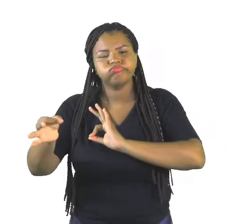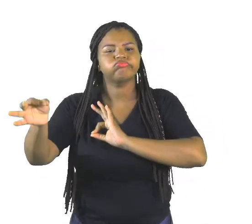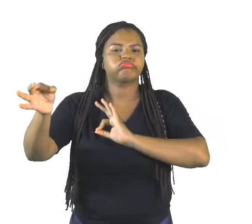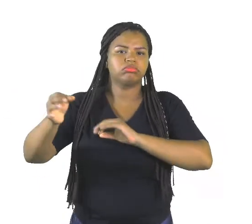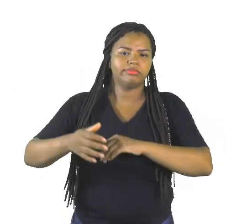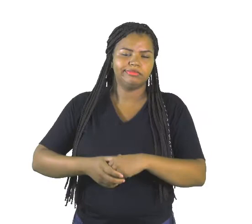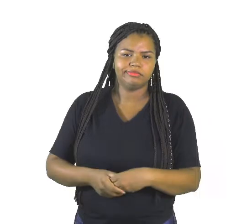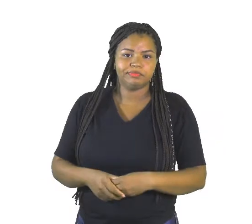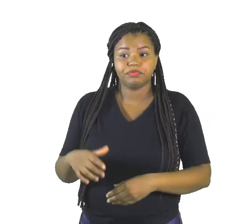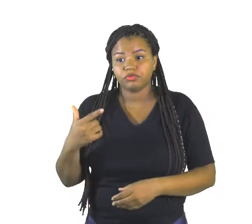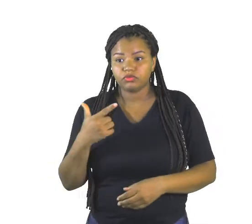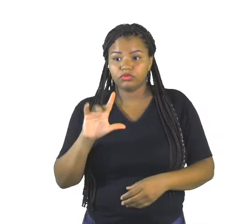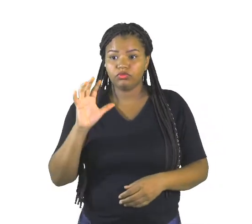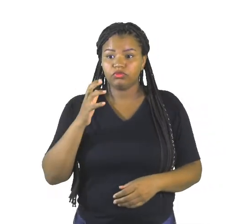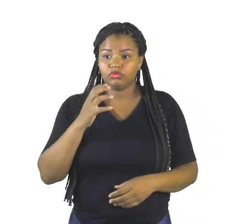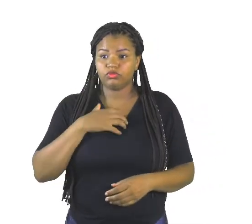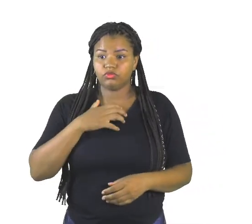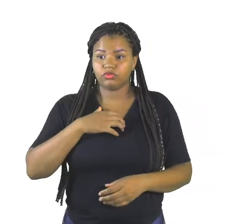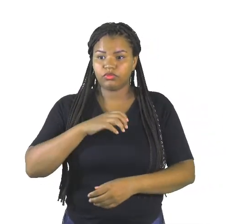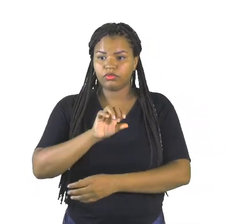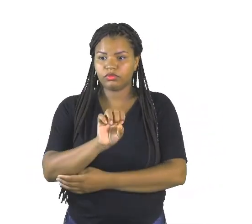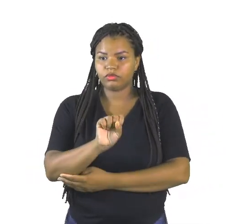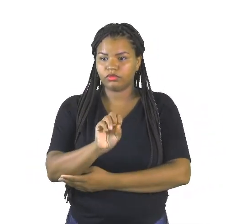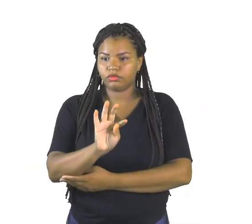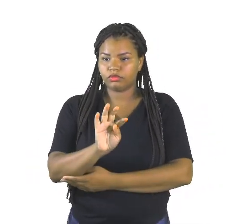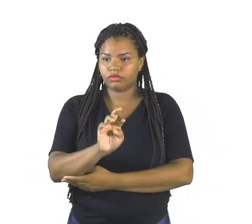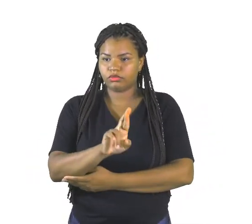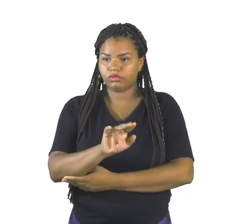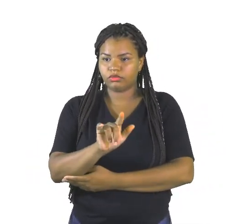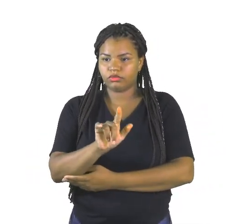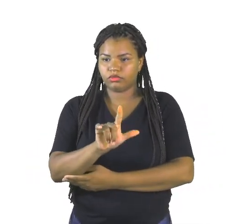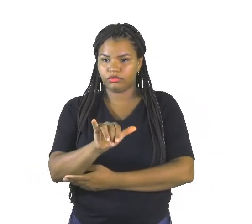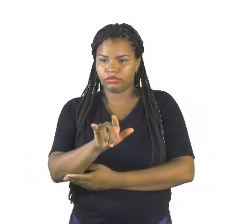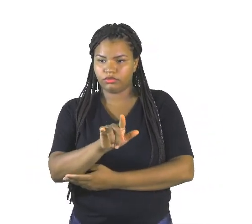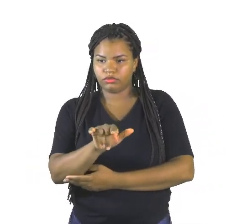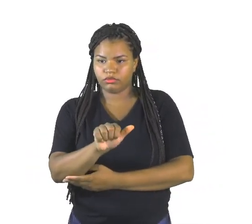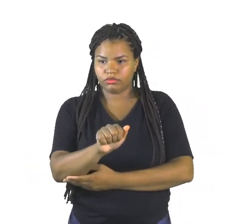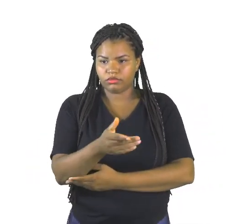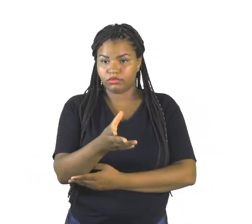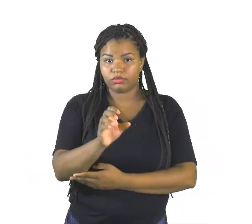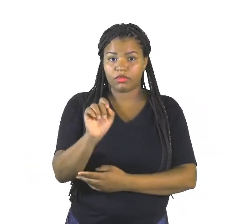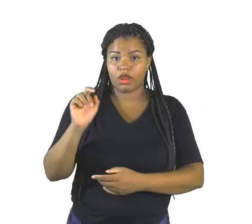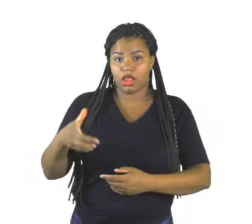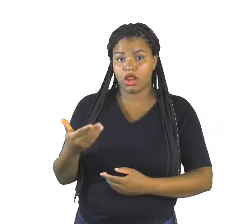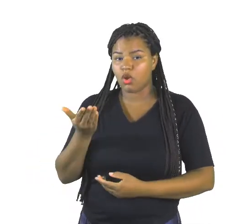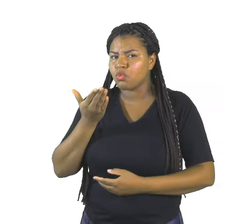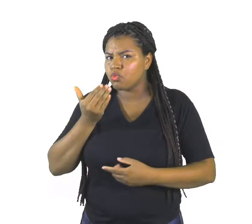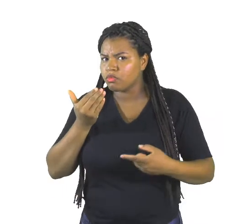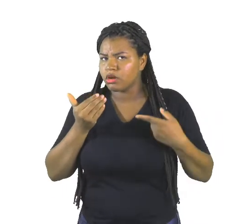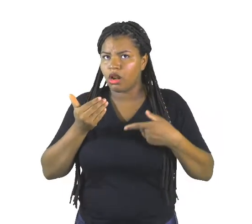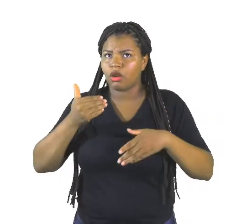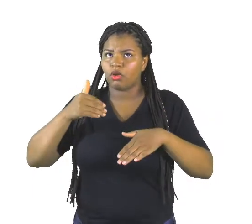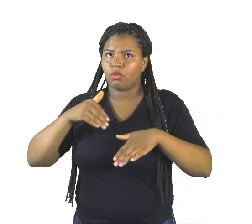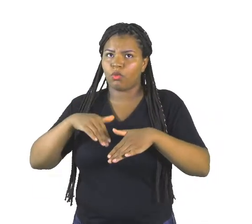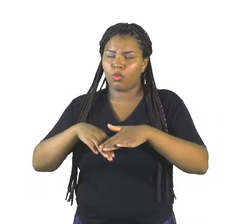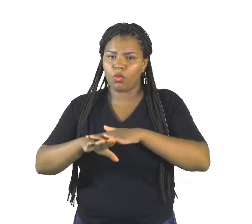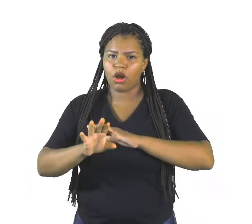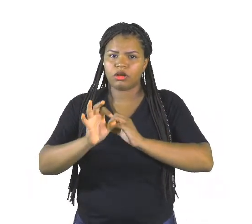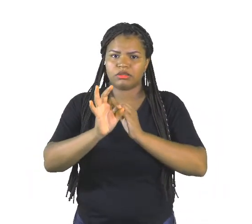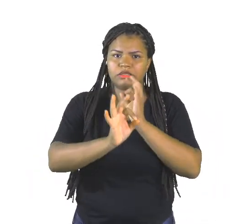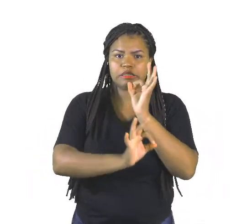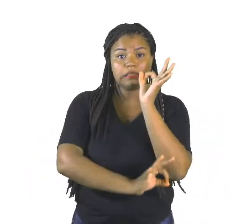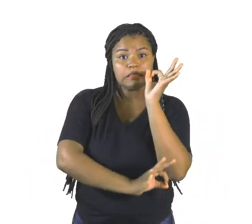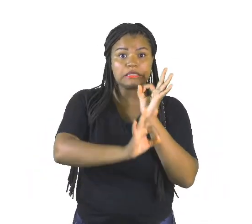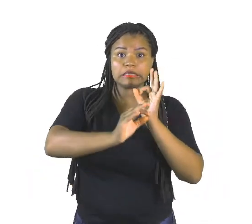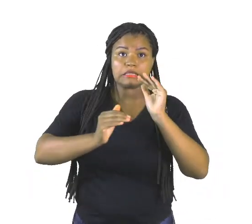forma, utilizando o calor, é a esterilização. Então, um alimento ele é colocado numa temperatura muito